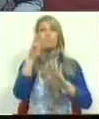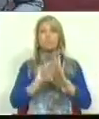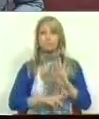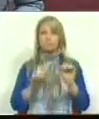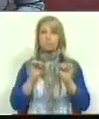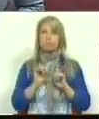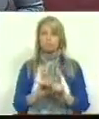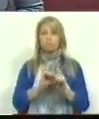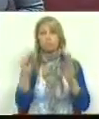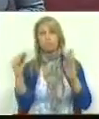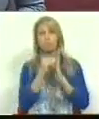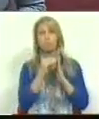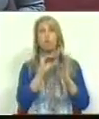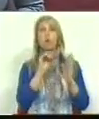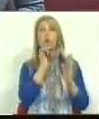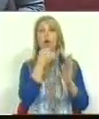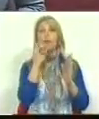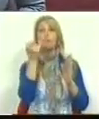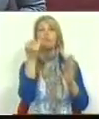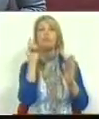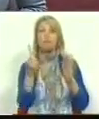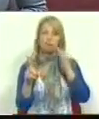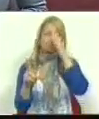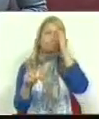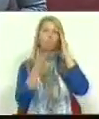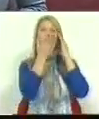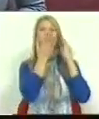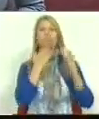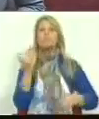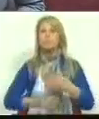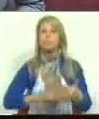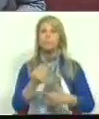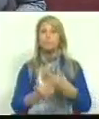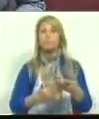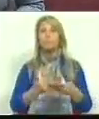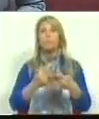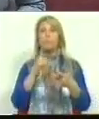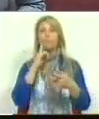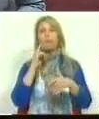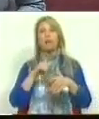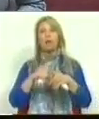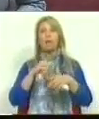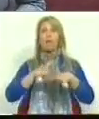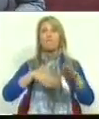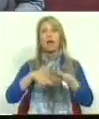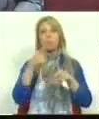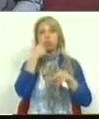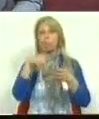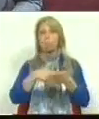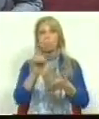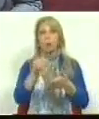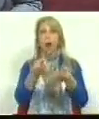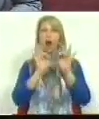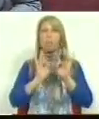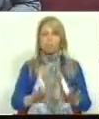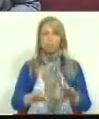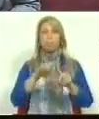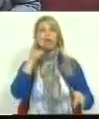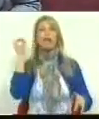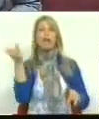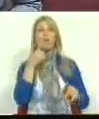substancial vertido no Código Civil, a agilização do procedimento de despejo, revisão do sistema de passagem dos